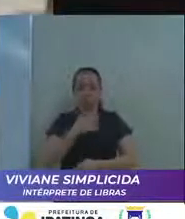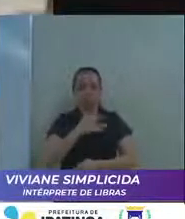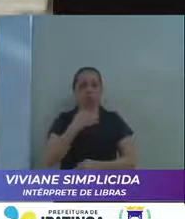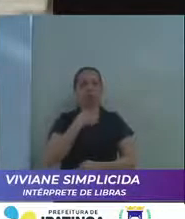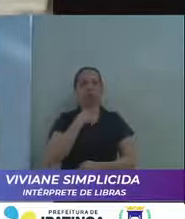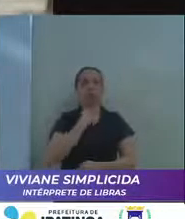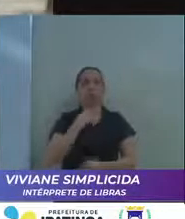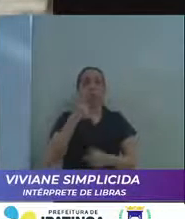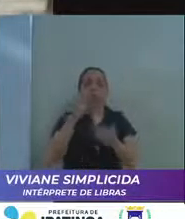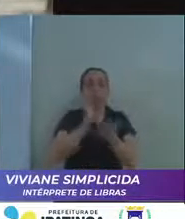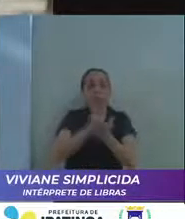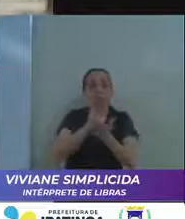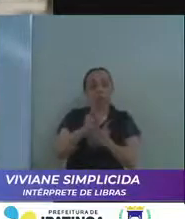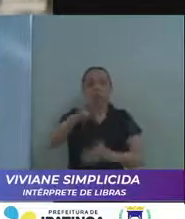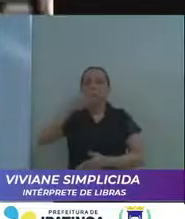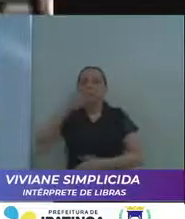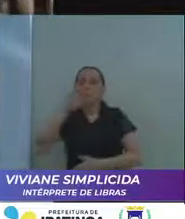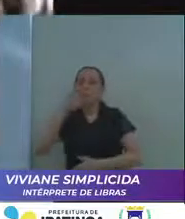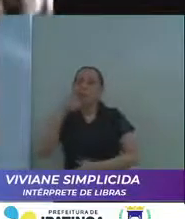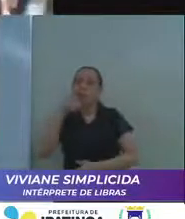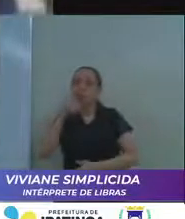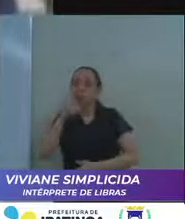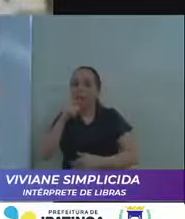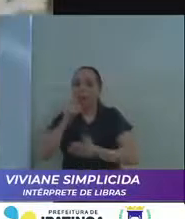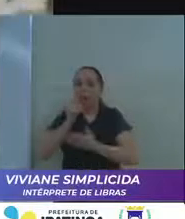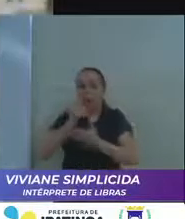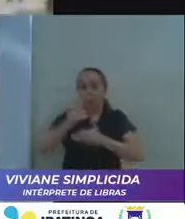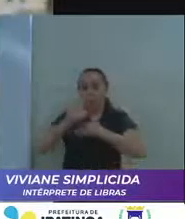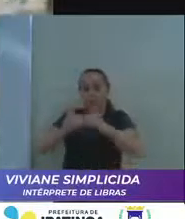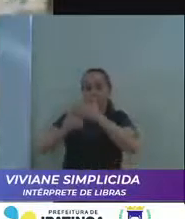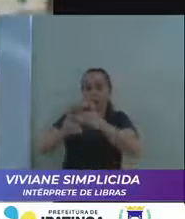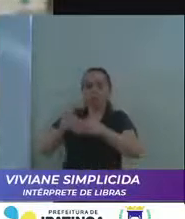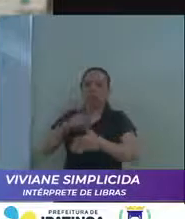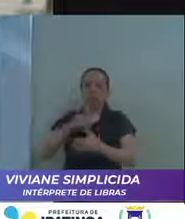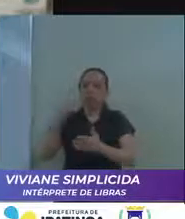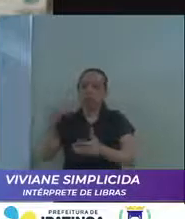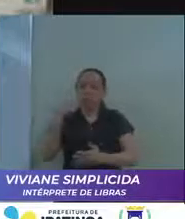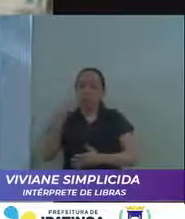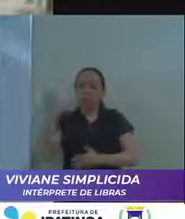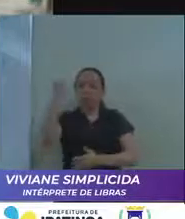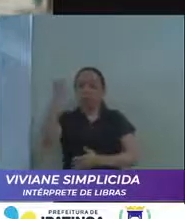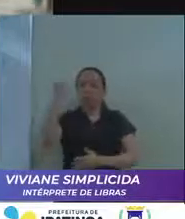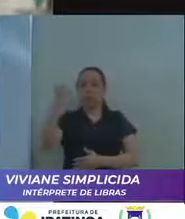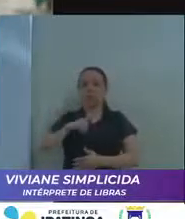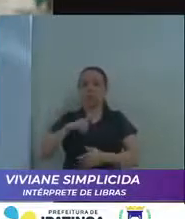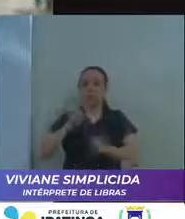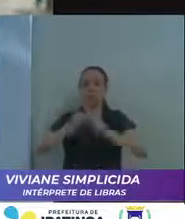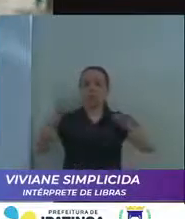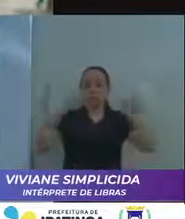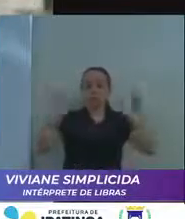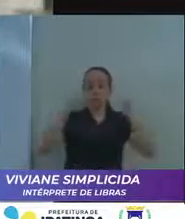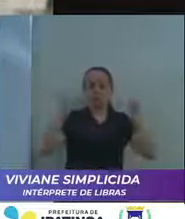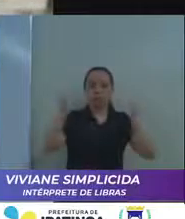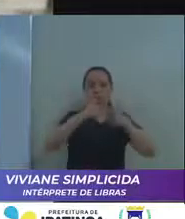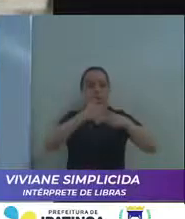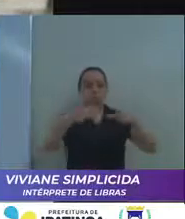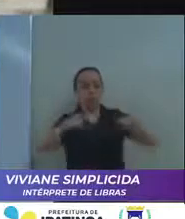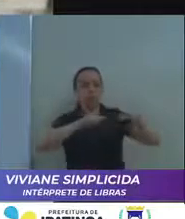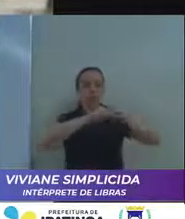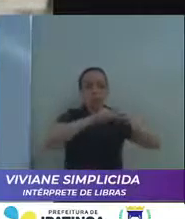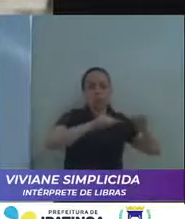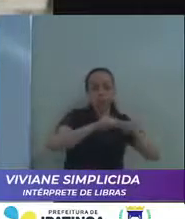Beba água regularmente, em pequenos goles, principalmente quando estiver em atividade profissional. A